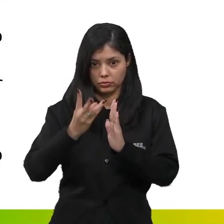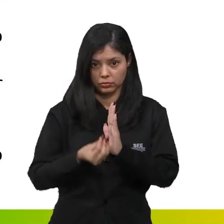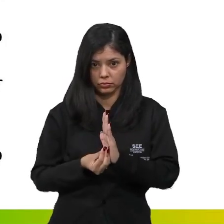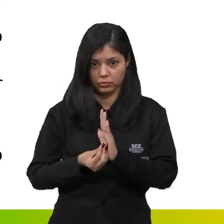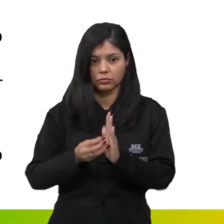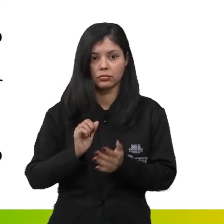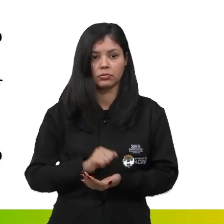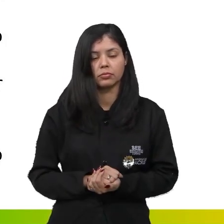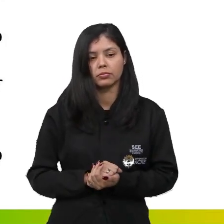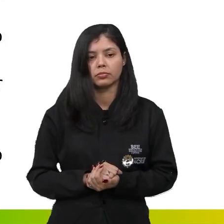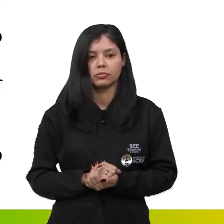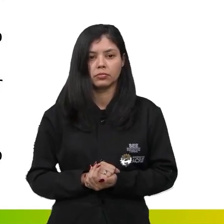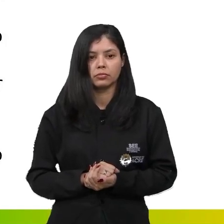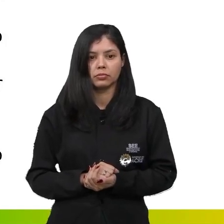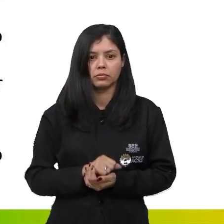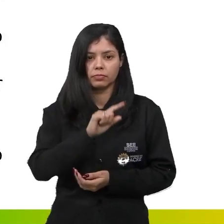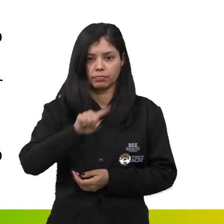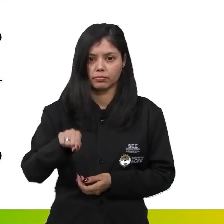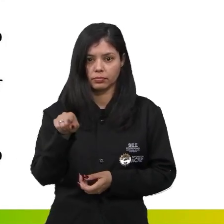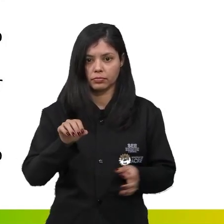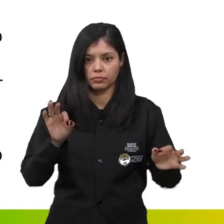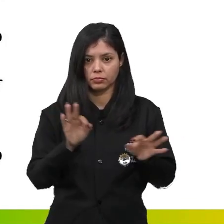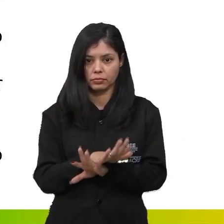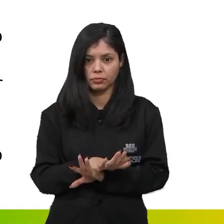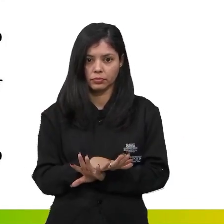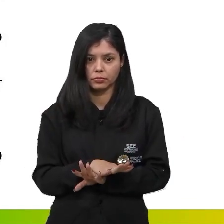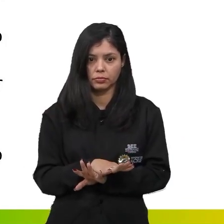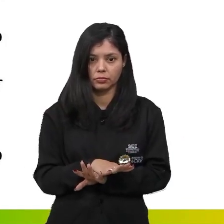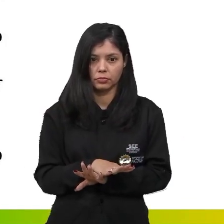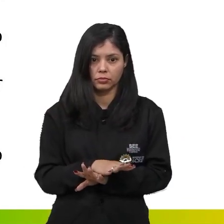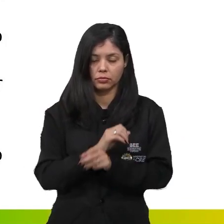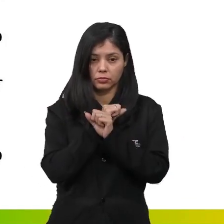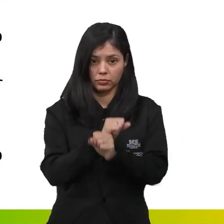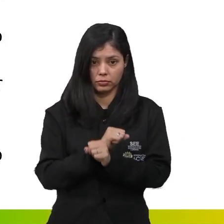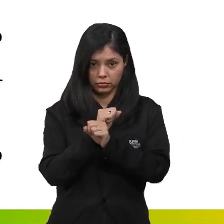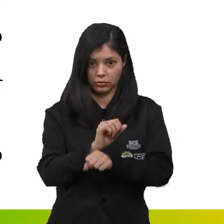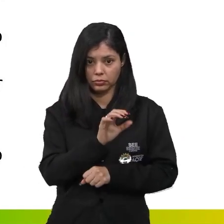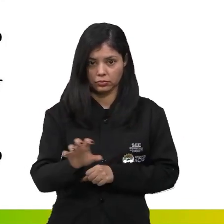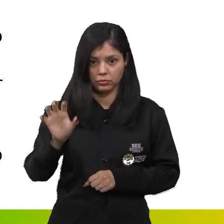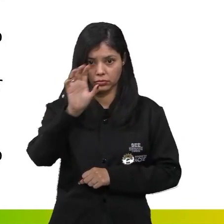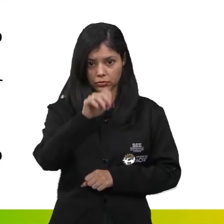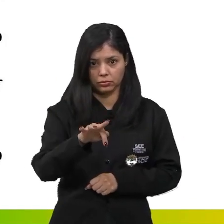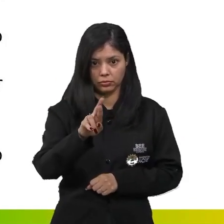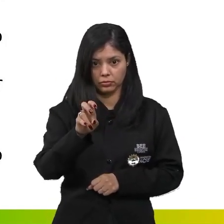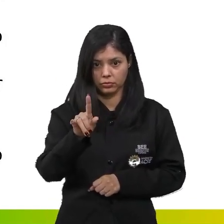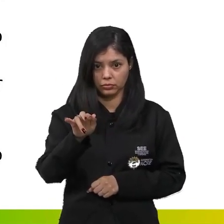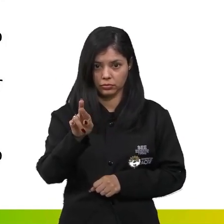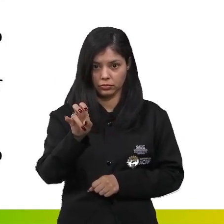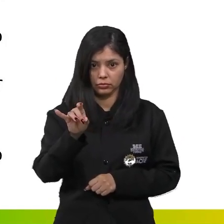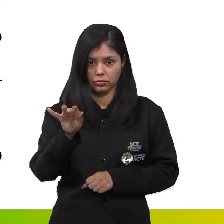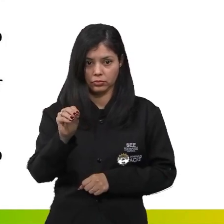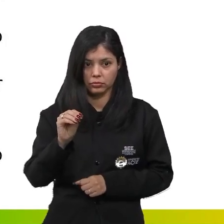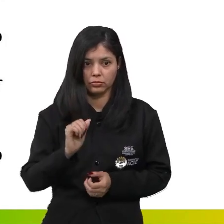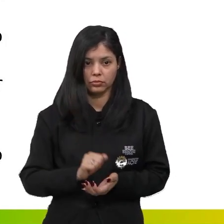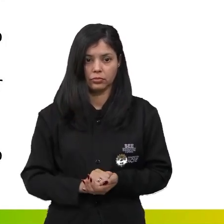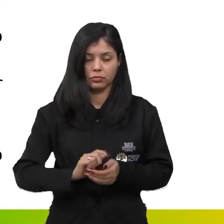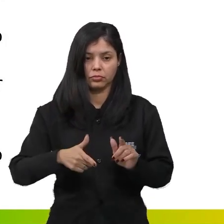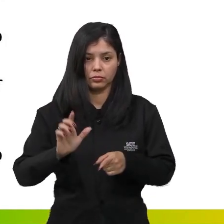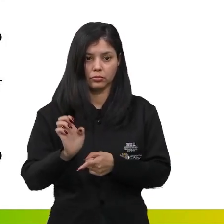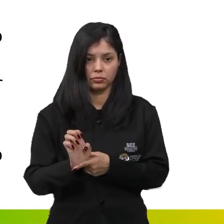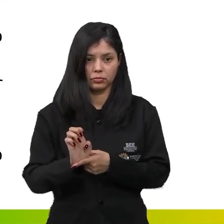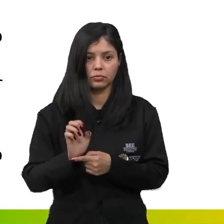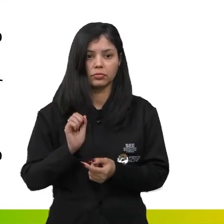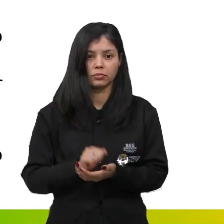Amazônia. D, a extinção do trabalho escravizado nas regiões mineradoras. Letra E,